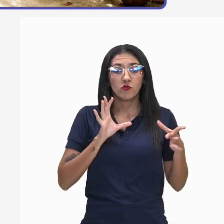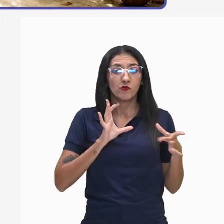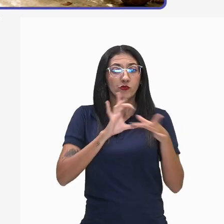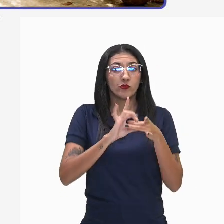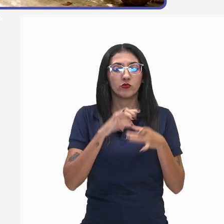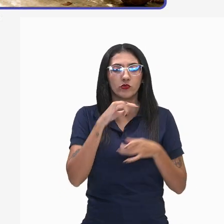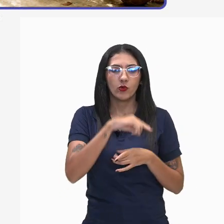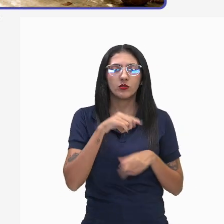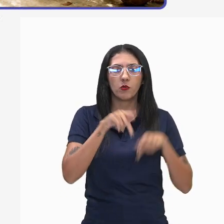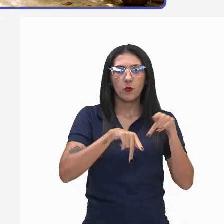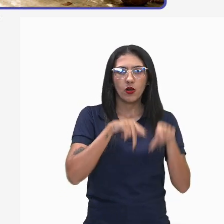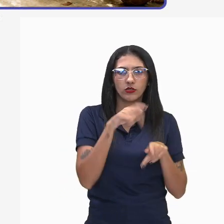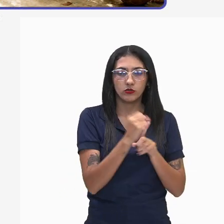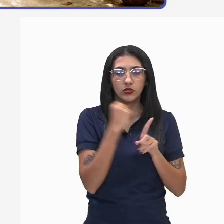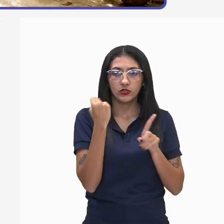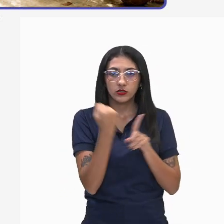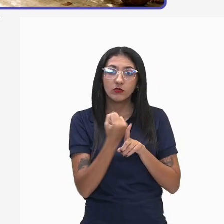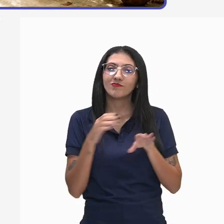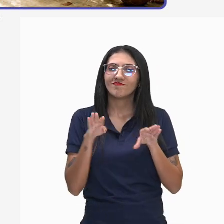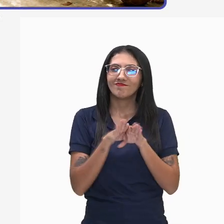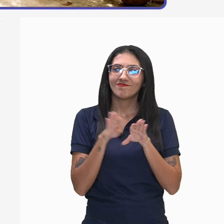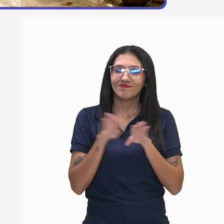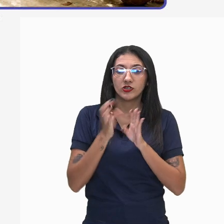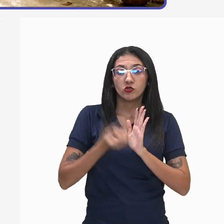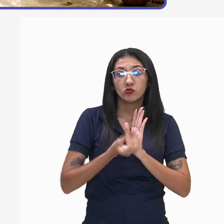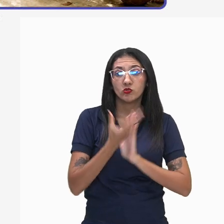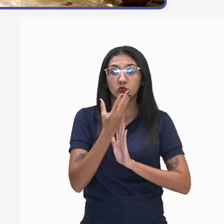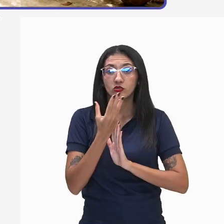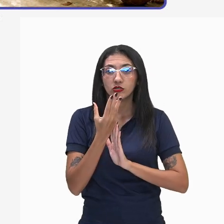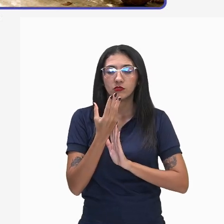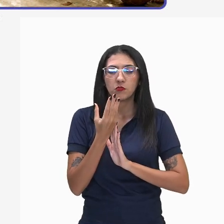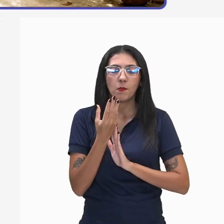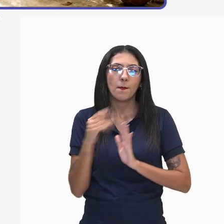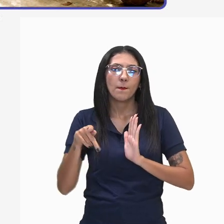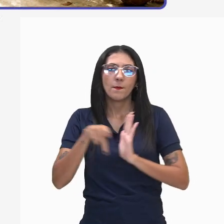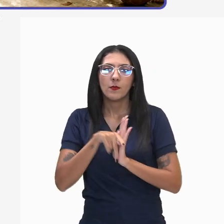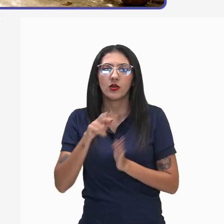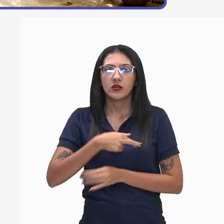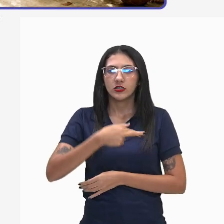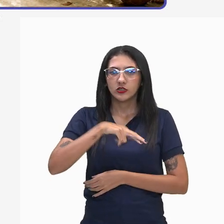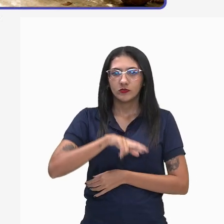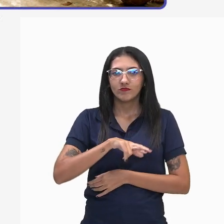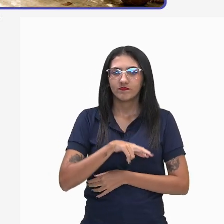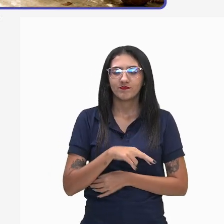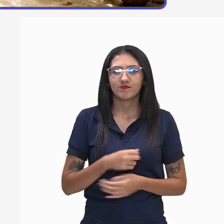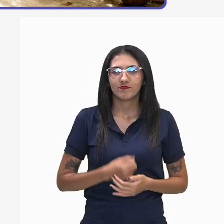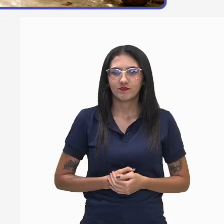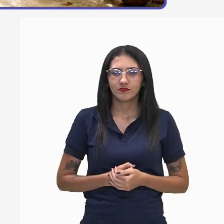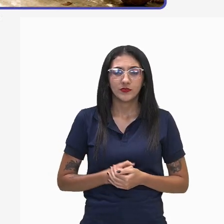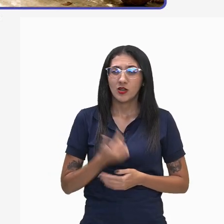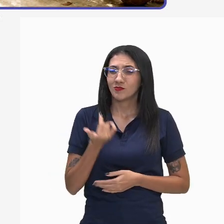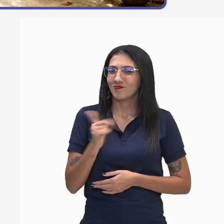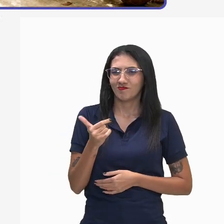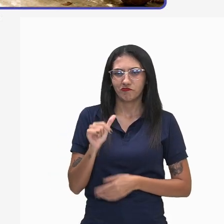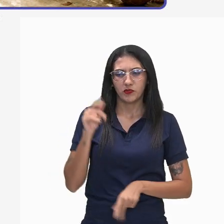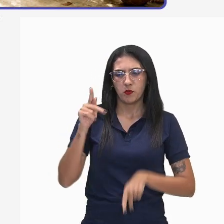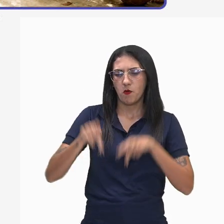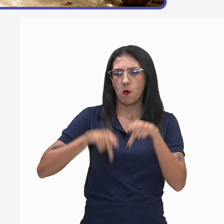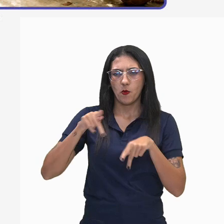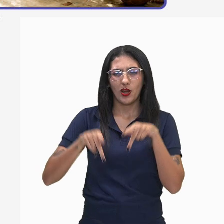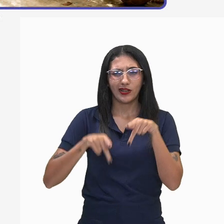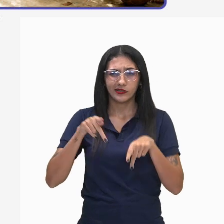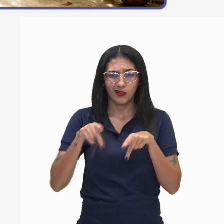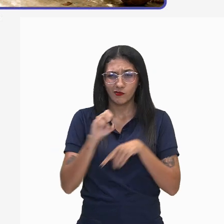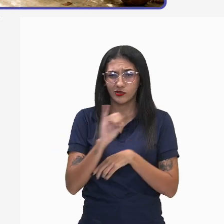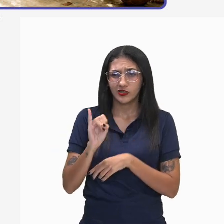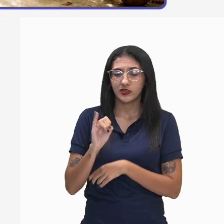civilização também nascem as práticas religiosas. Não há povo sem presença de algum tipo de crença